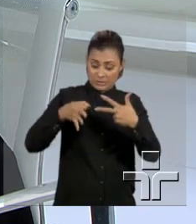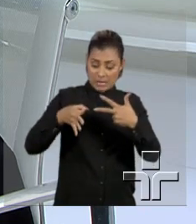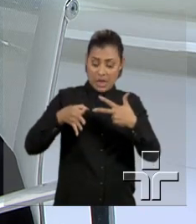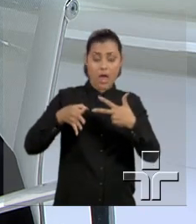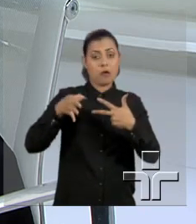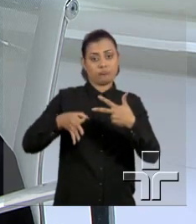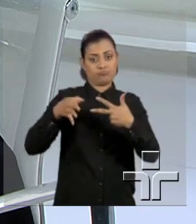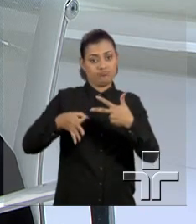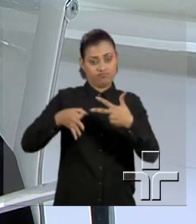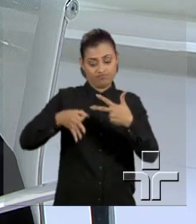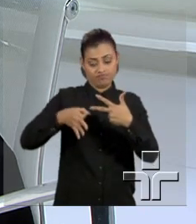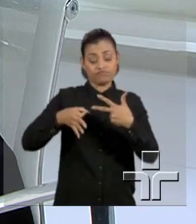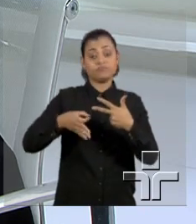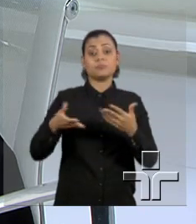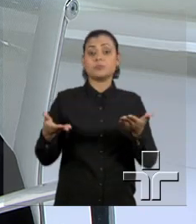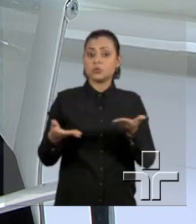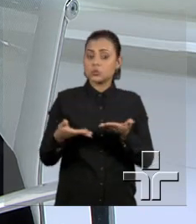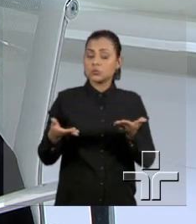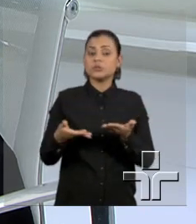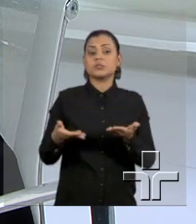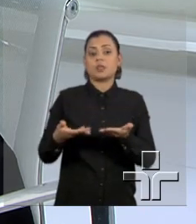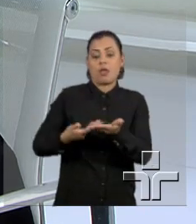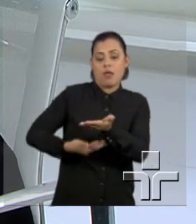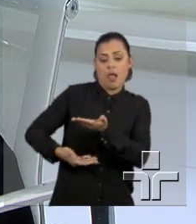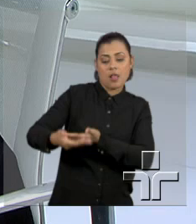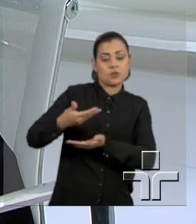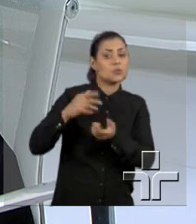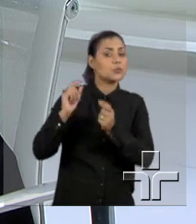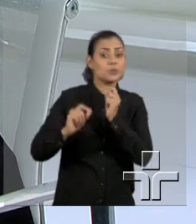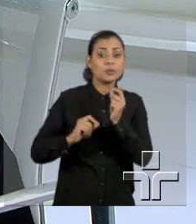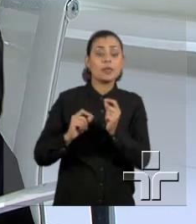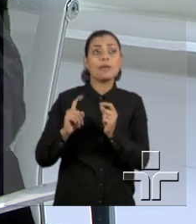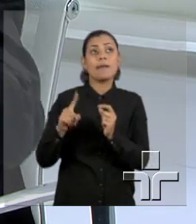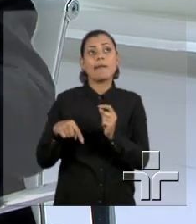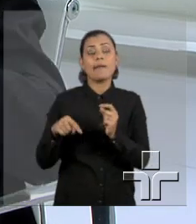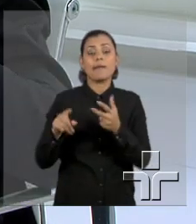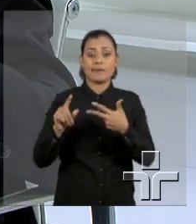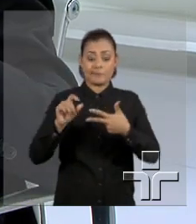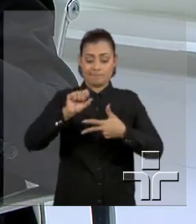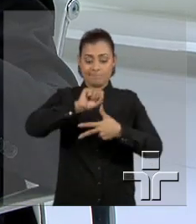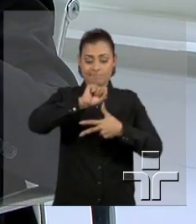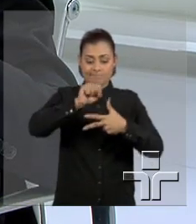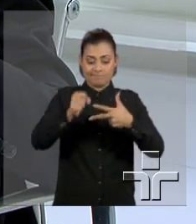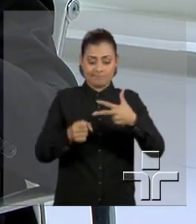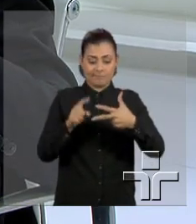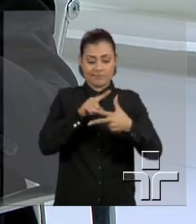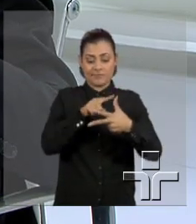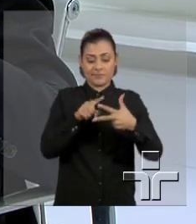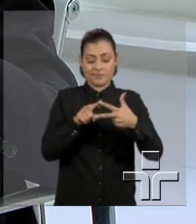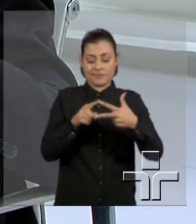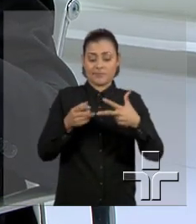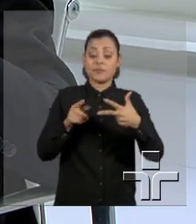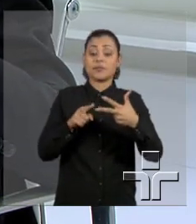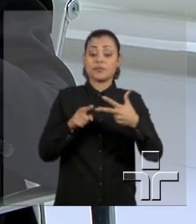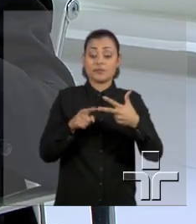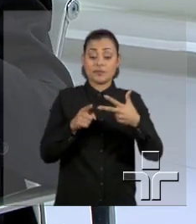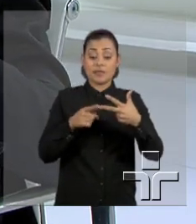permanente, constante, cotidiana, é com os demais